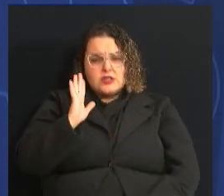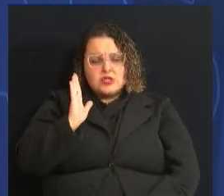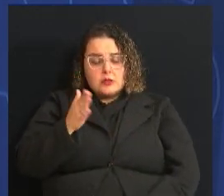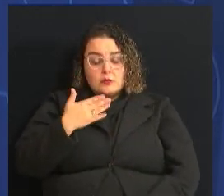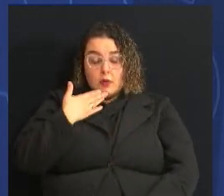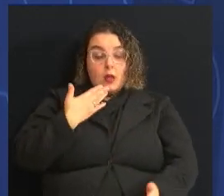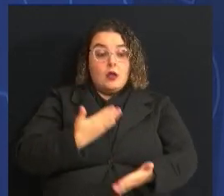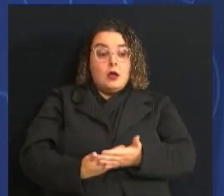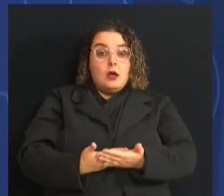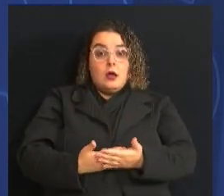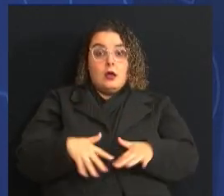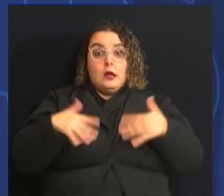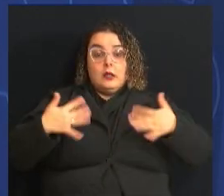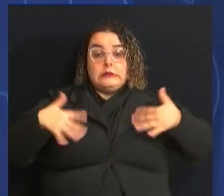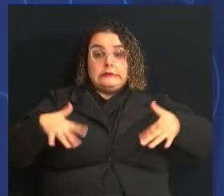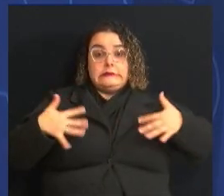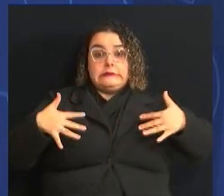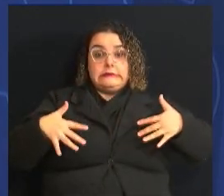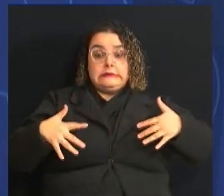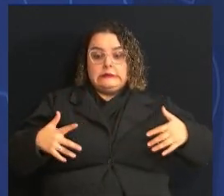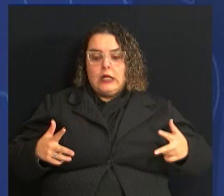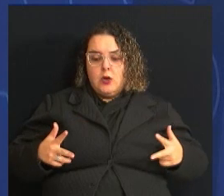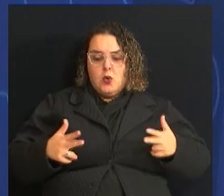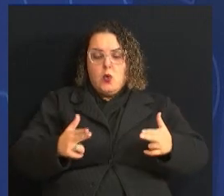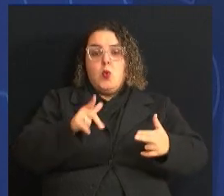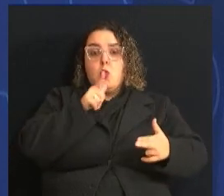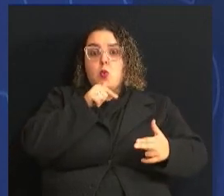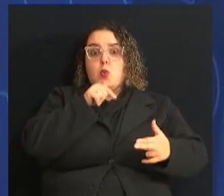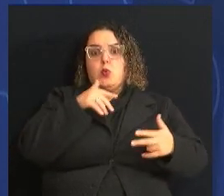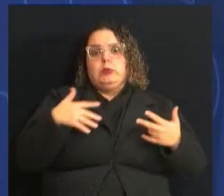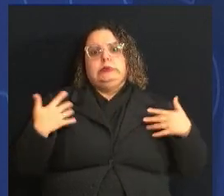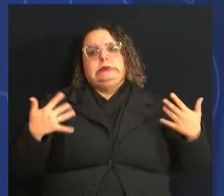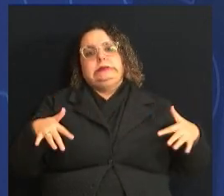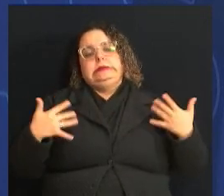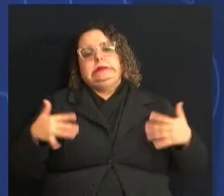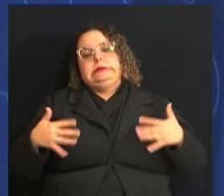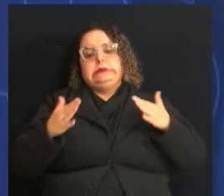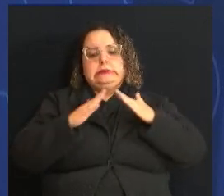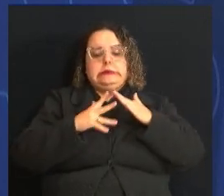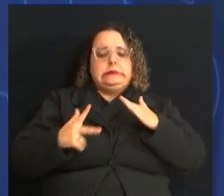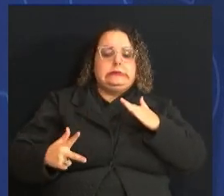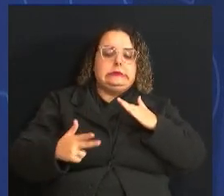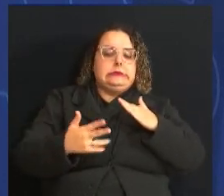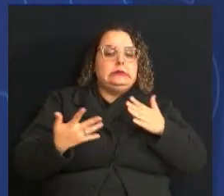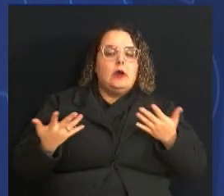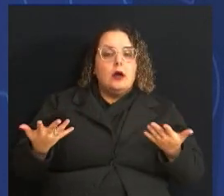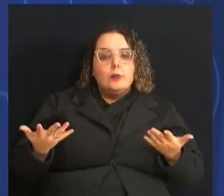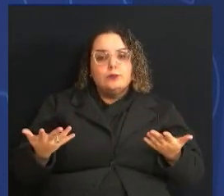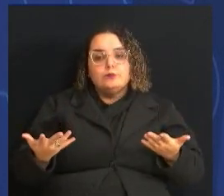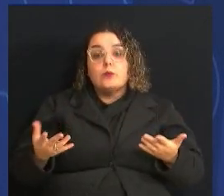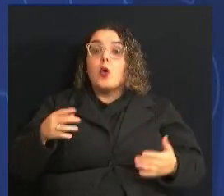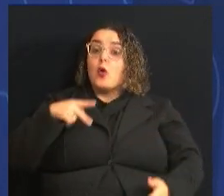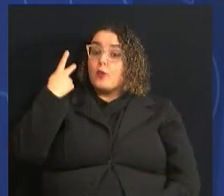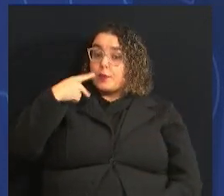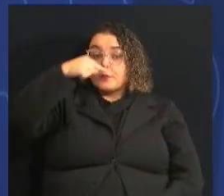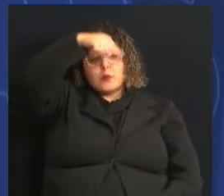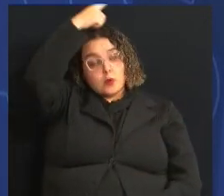com o corte no fornecimento de água? Bom, o vereador Paulo Gaspar protocolou um projeto de